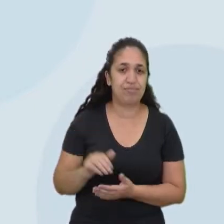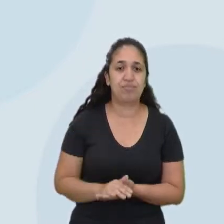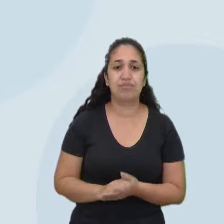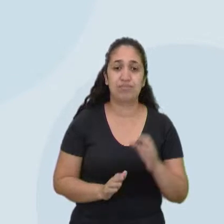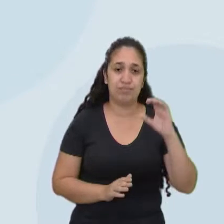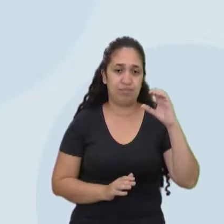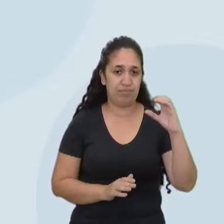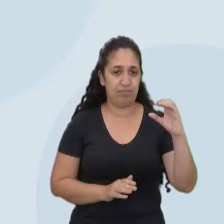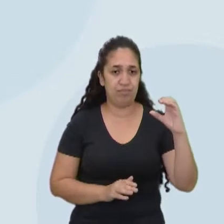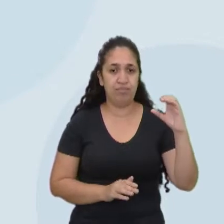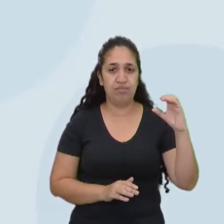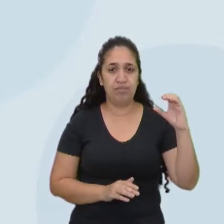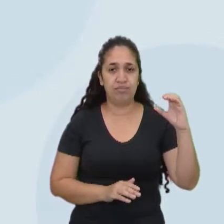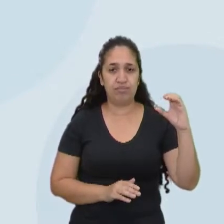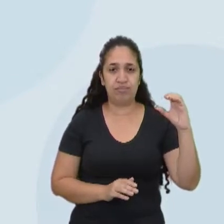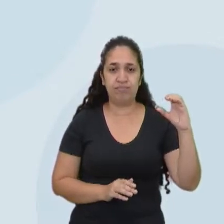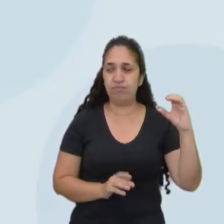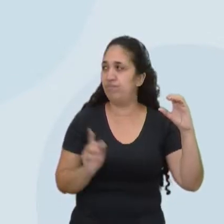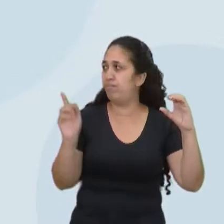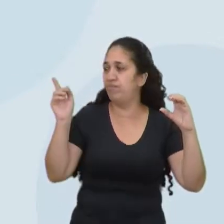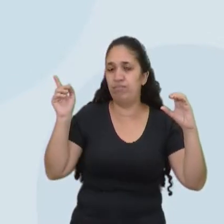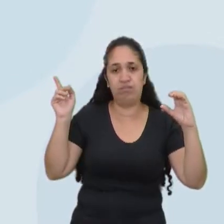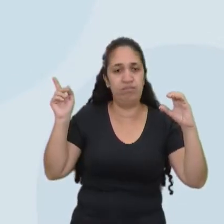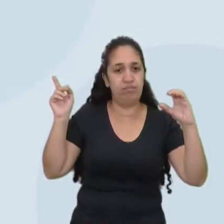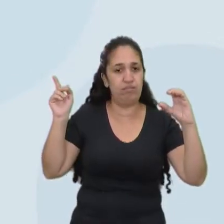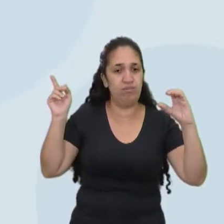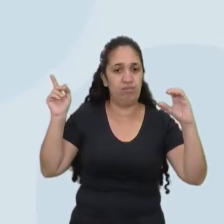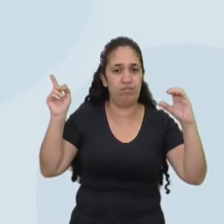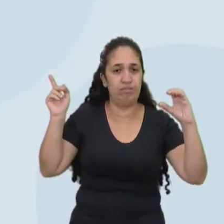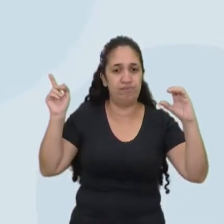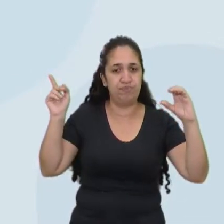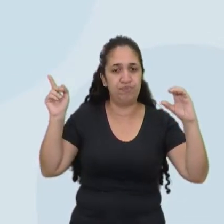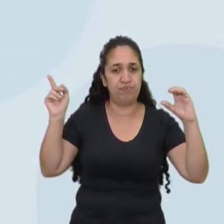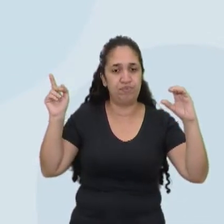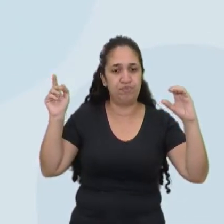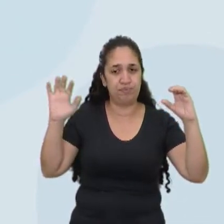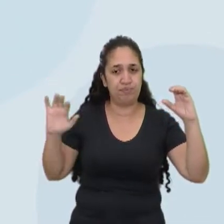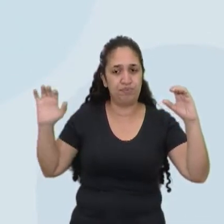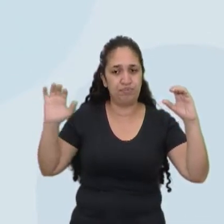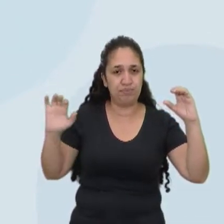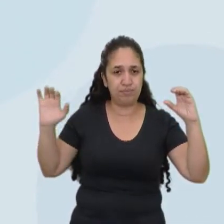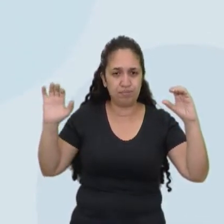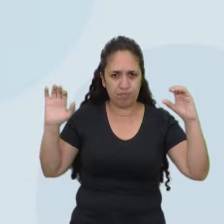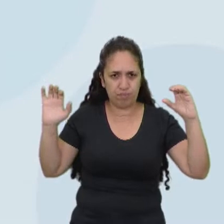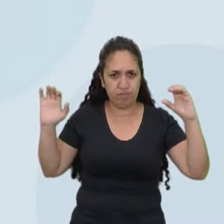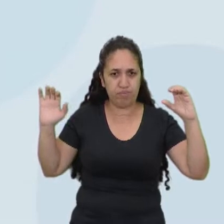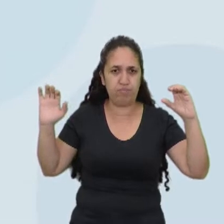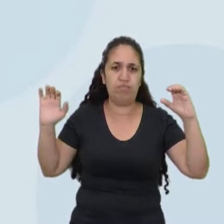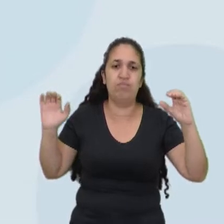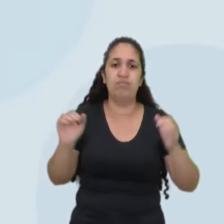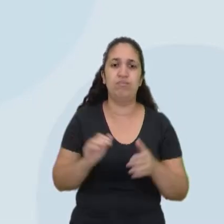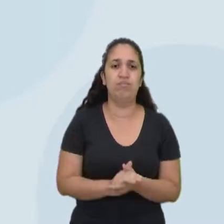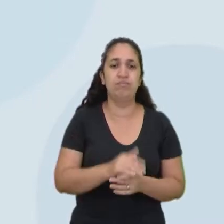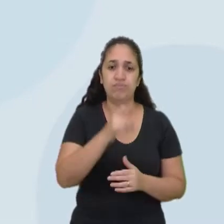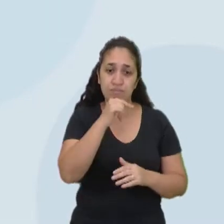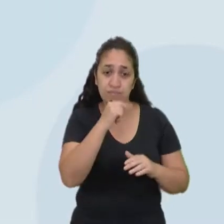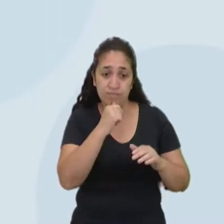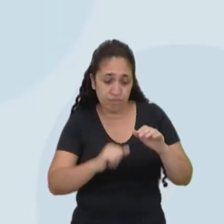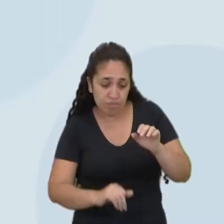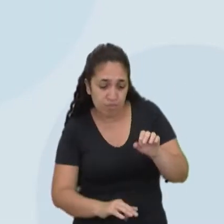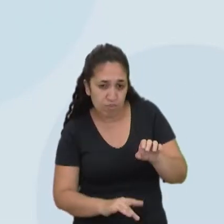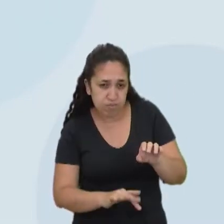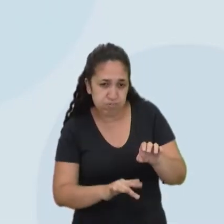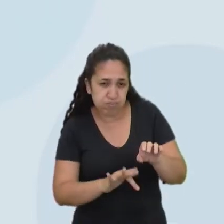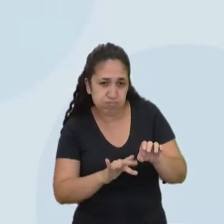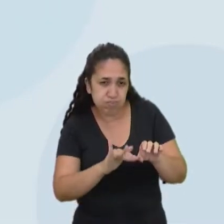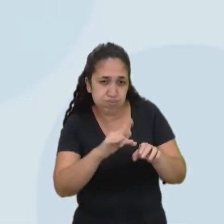item C, né, na imagem C, né, que está lá na parte central à esquerda, né, nós temos aí uma inundação na cidade de